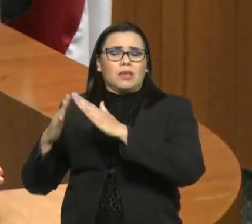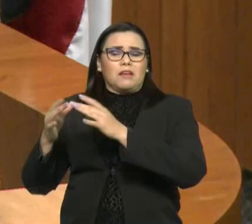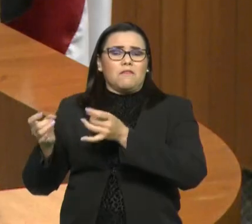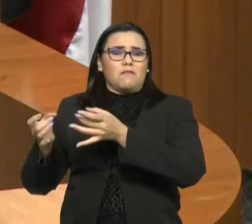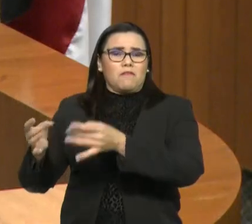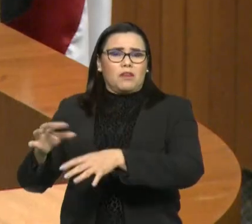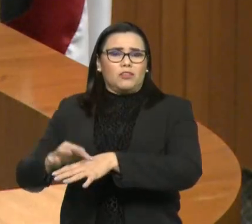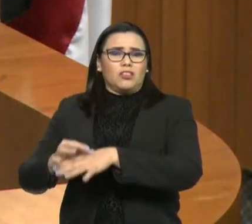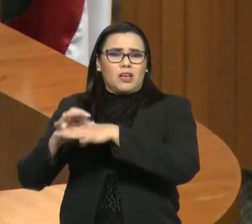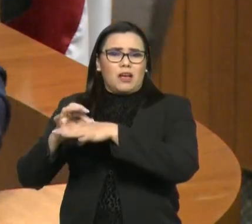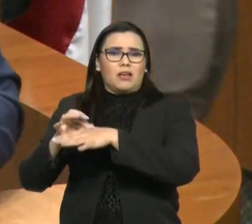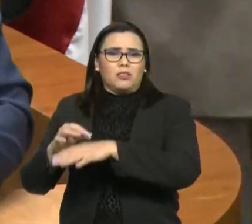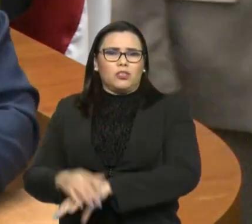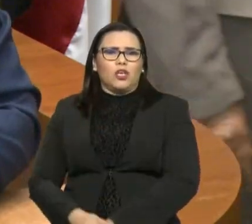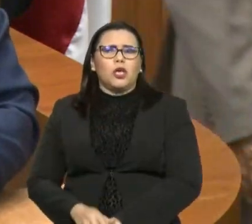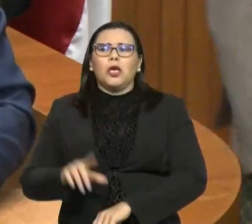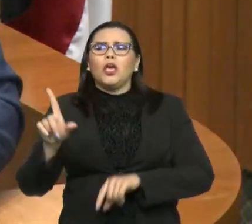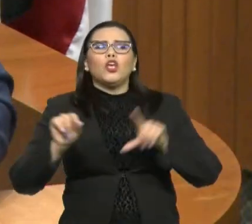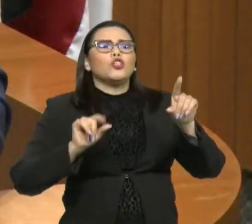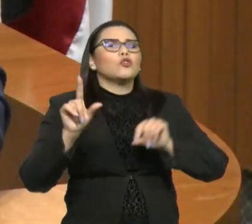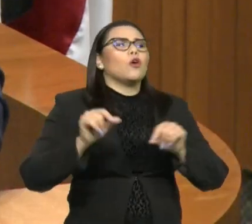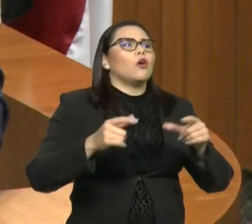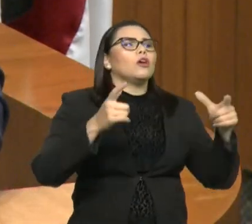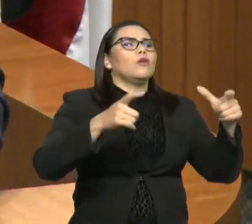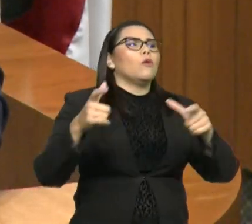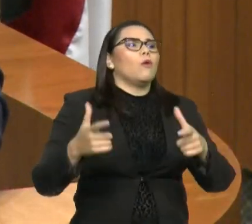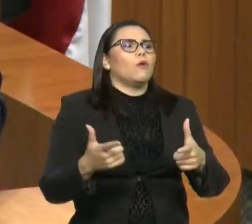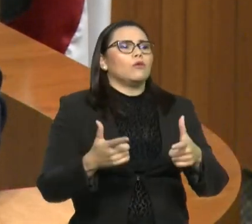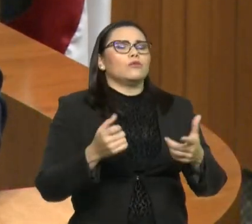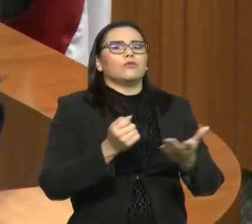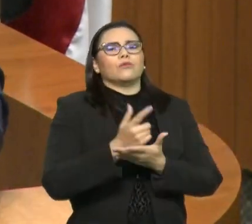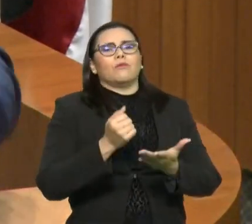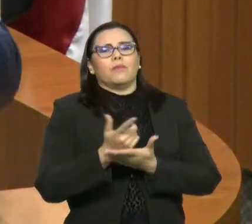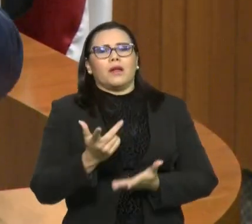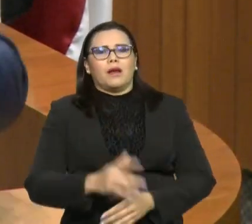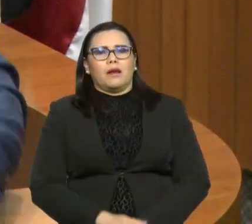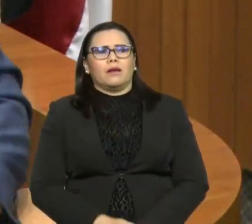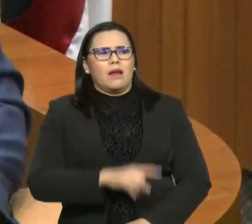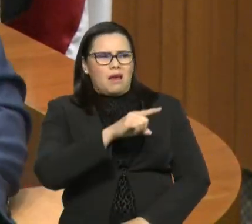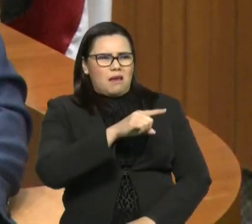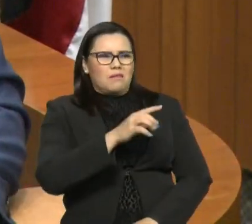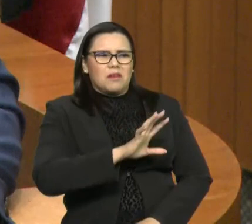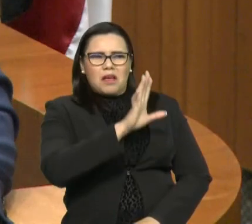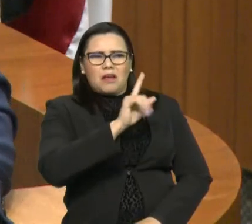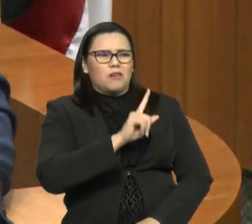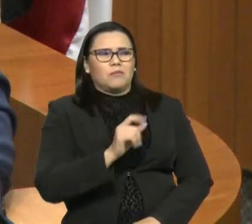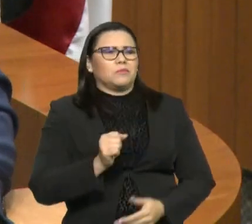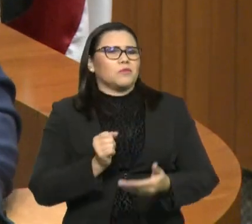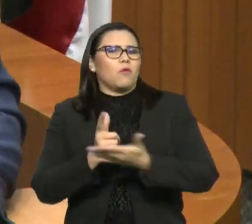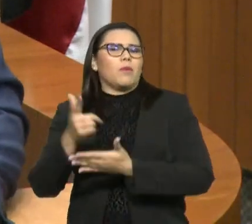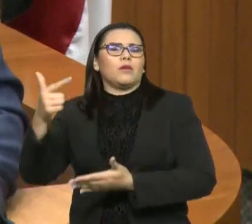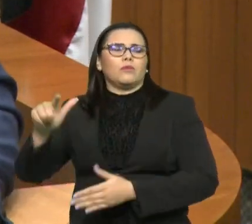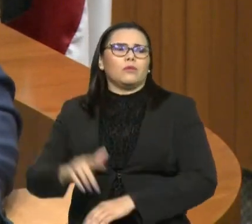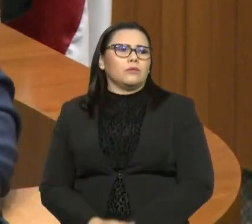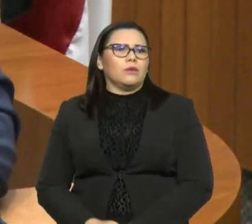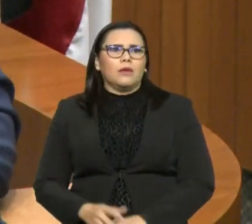afeta o agronegócio e afeta o consumidor. Nós temos que tomar providência. Pois não, deputado Arnaldo.